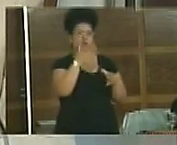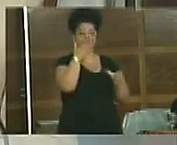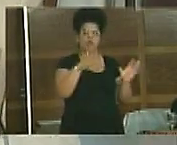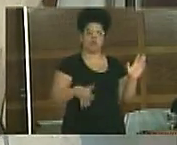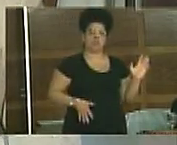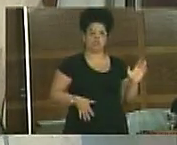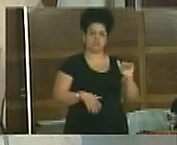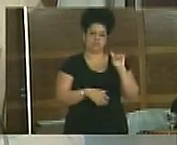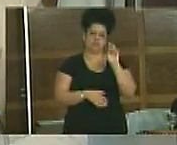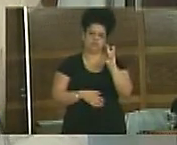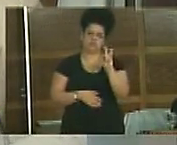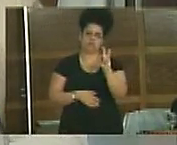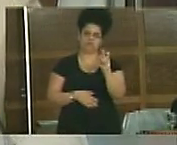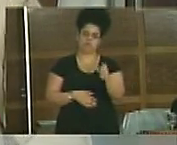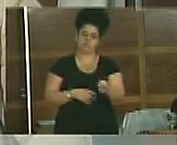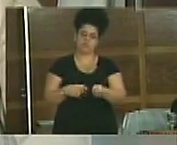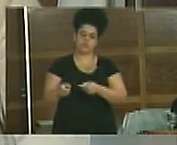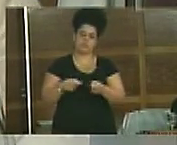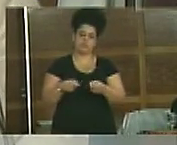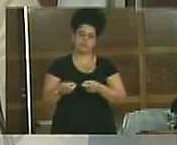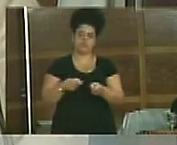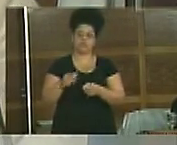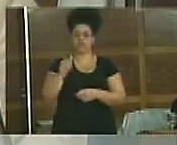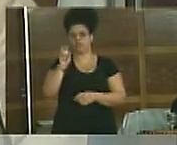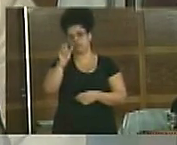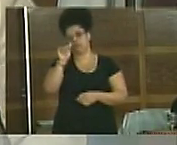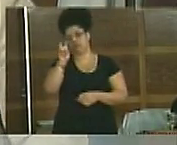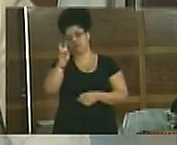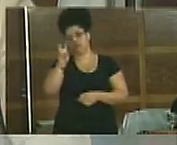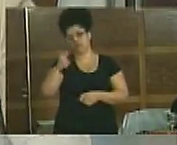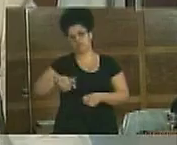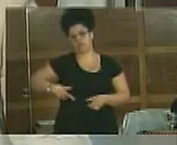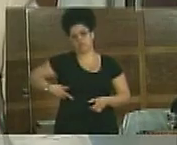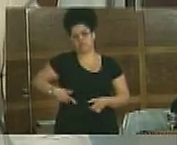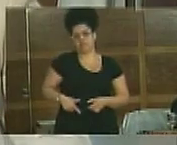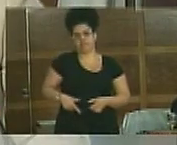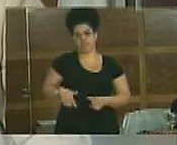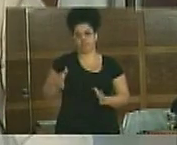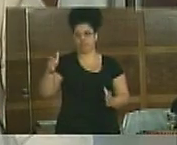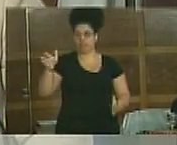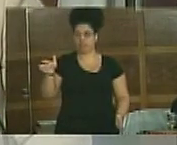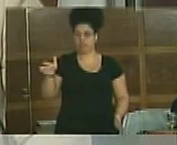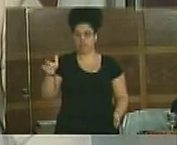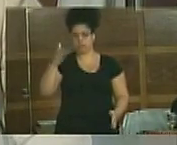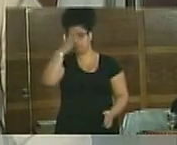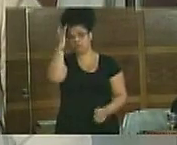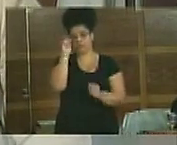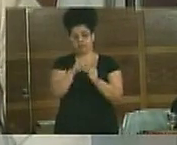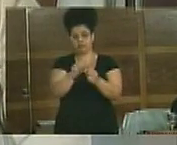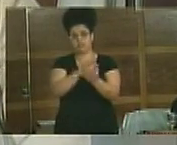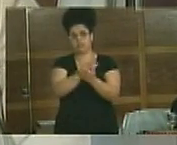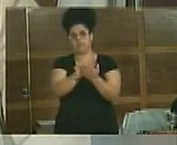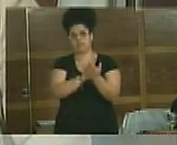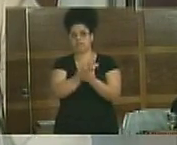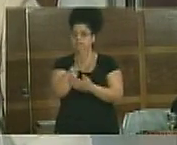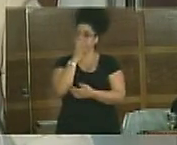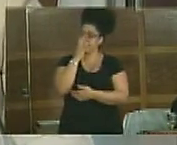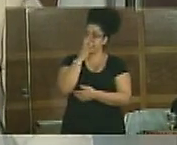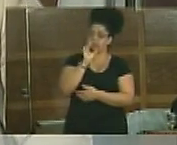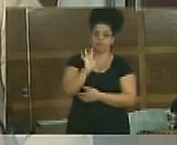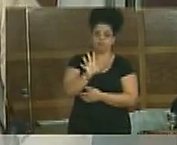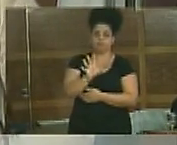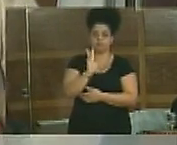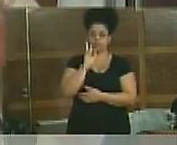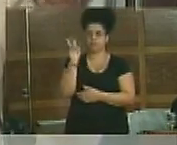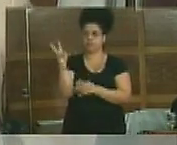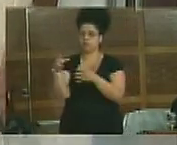uma pessoazinha escondida no mato, não. 15 portando fuzil. E ninguém faz nada. A gente vê